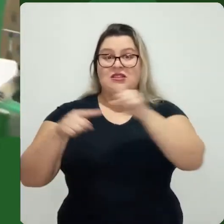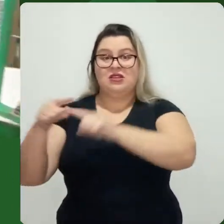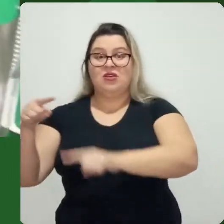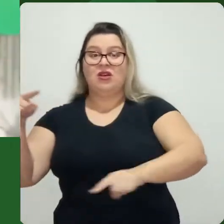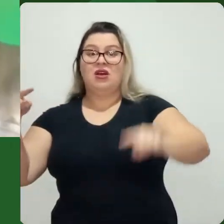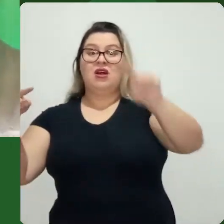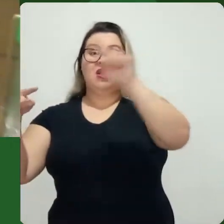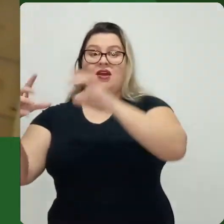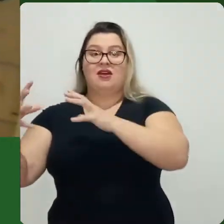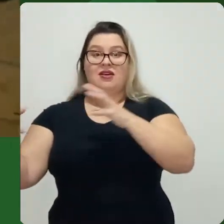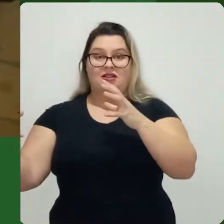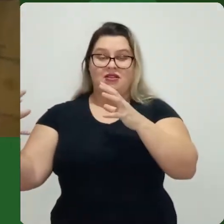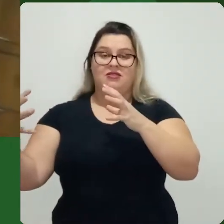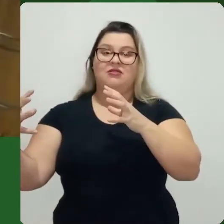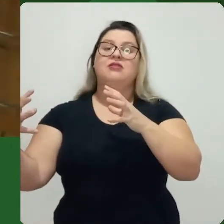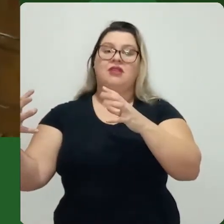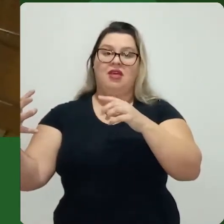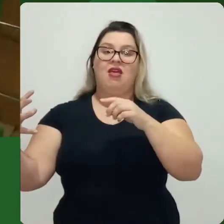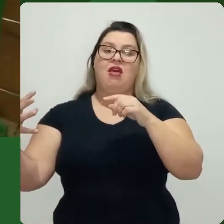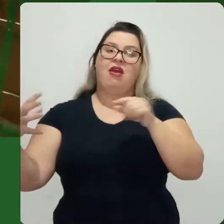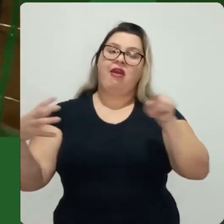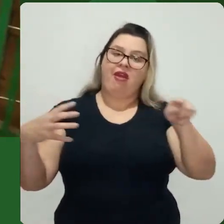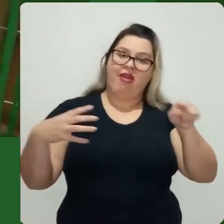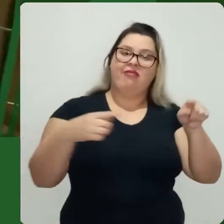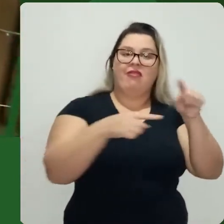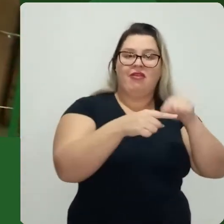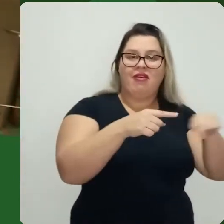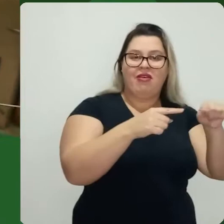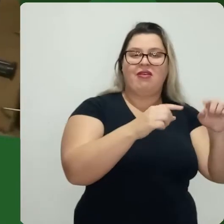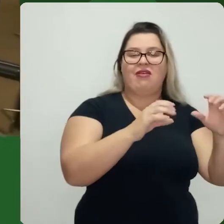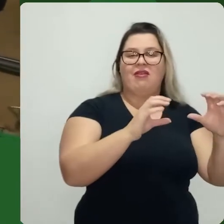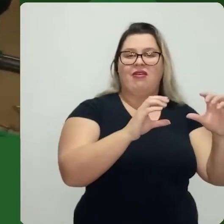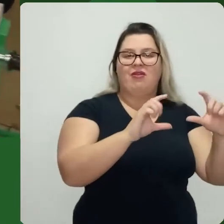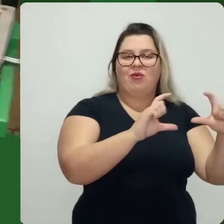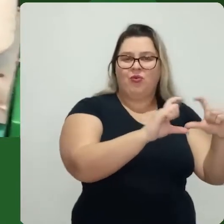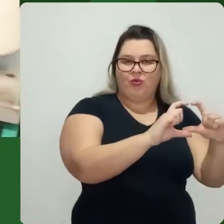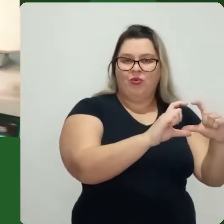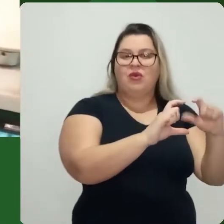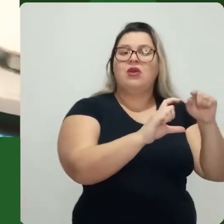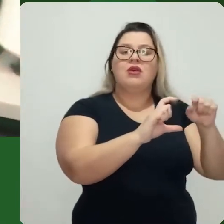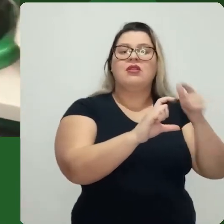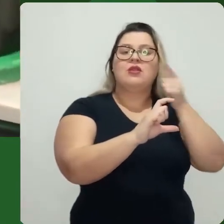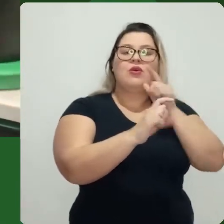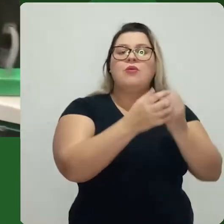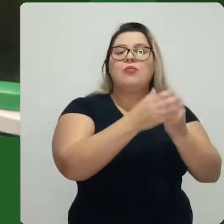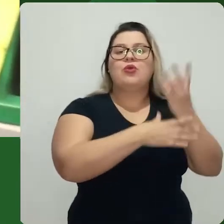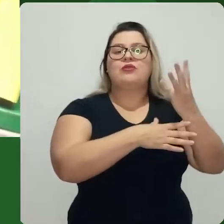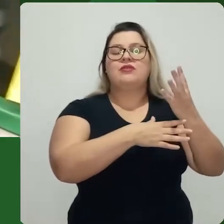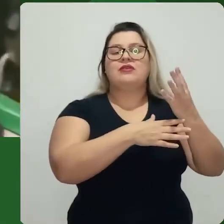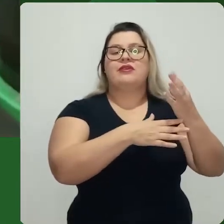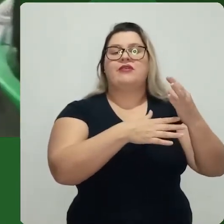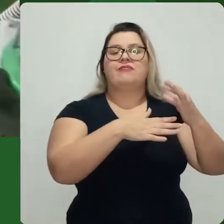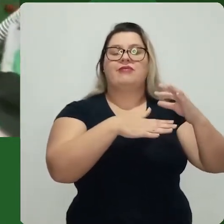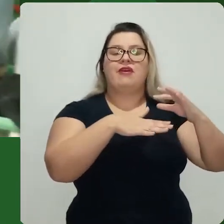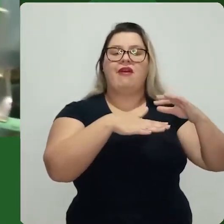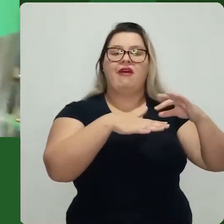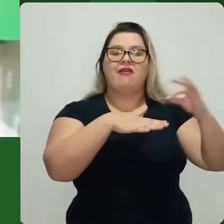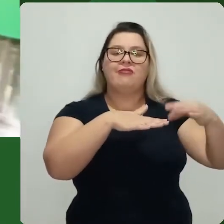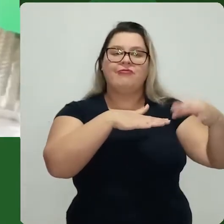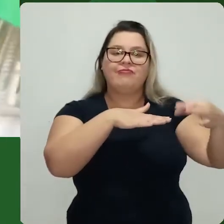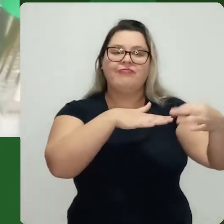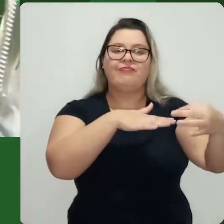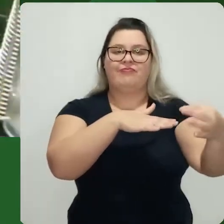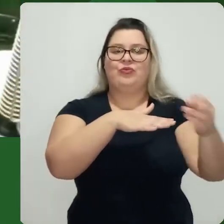grande diâmetro, os teares para a fabricação de meias não produzem um tecido tubular contínuo, mas